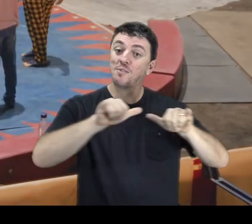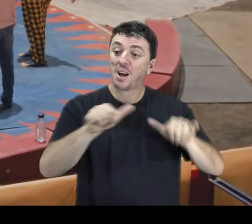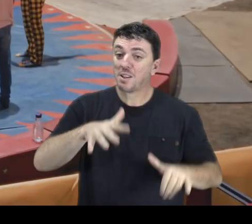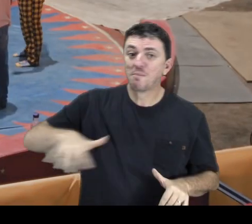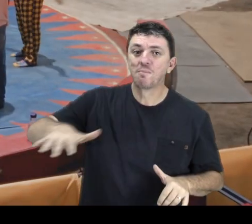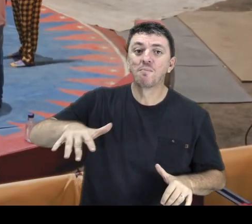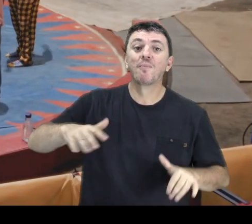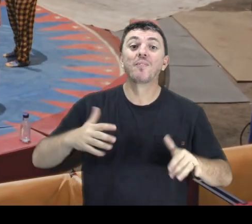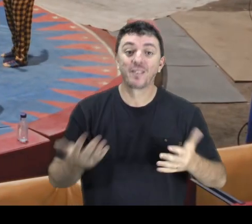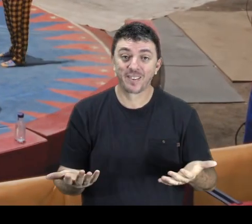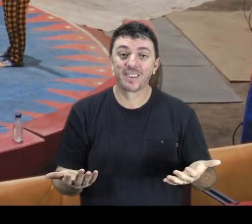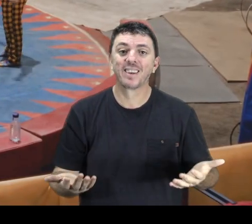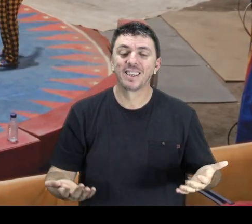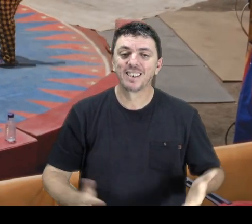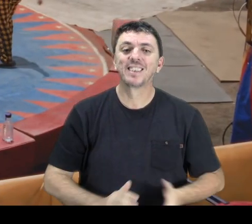escola